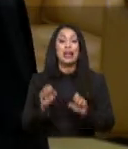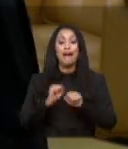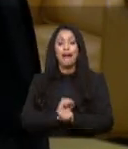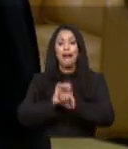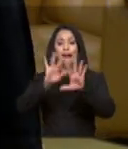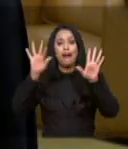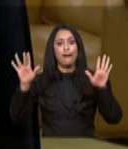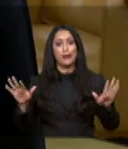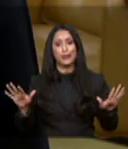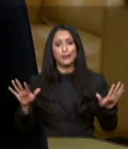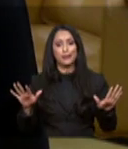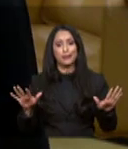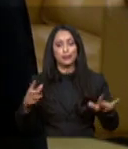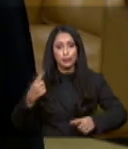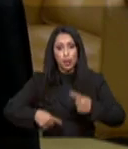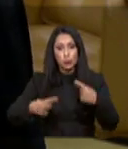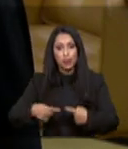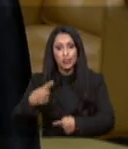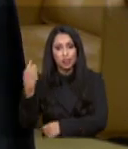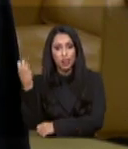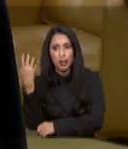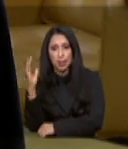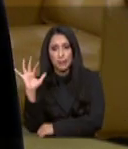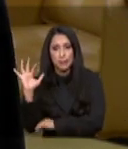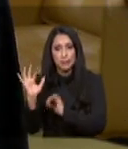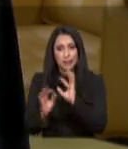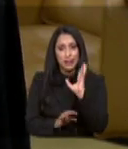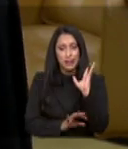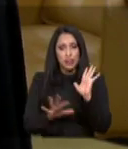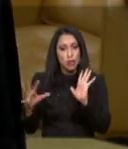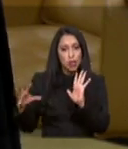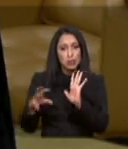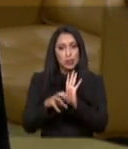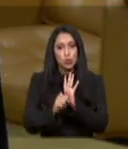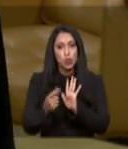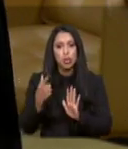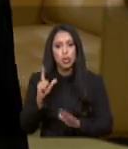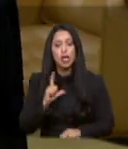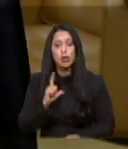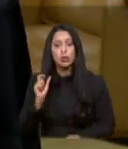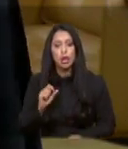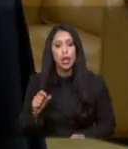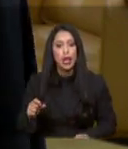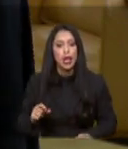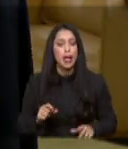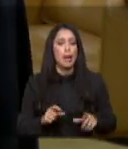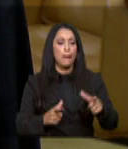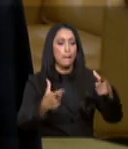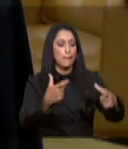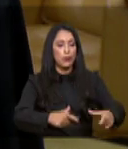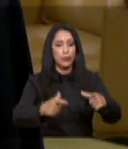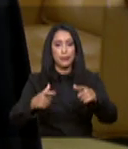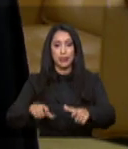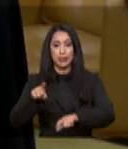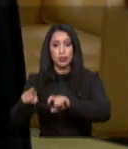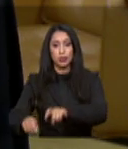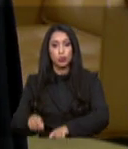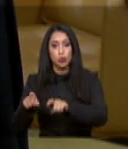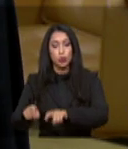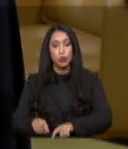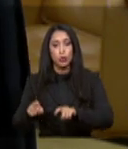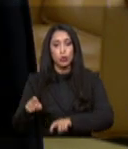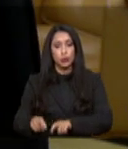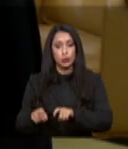clara na política ambiental amazônica é a grande quantidade de propriedades rurais em situação de regularização